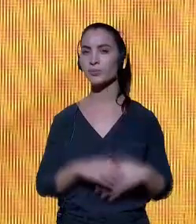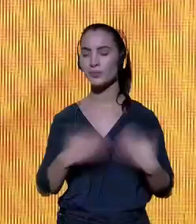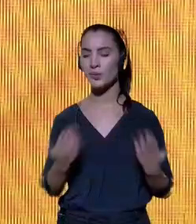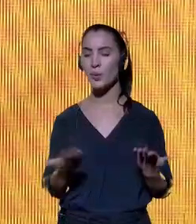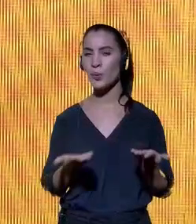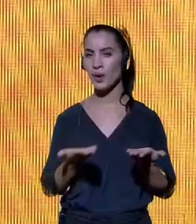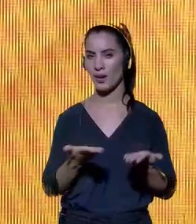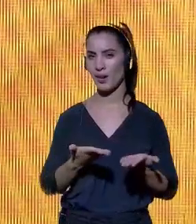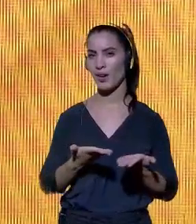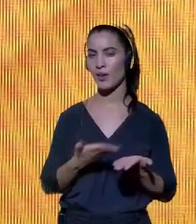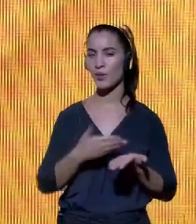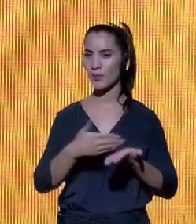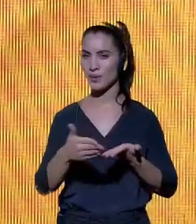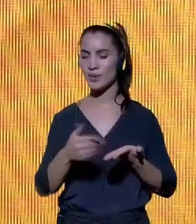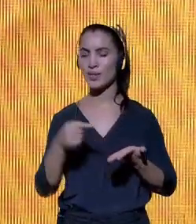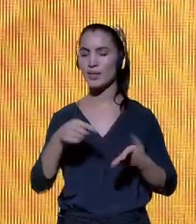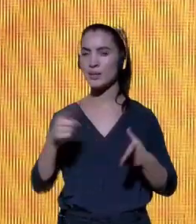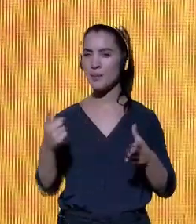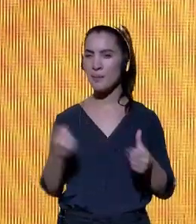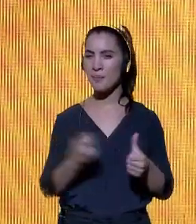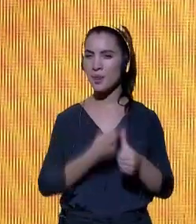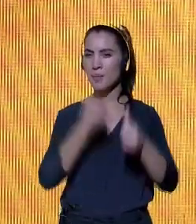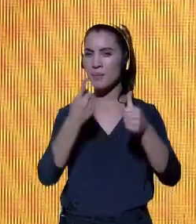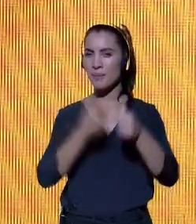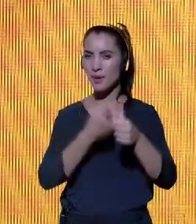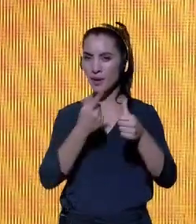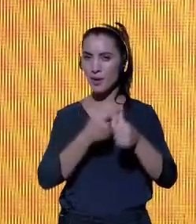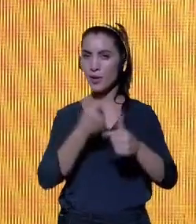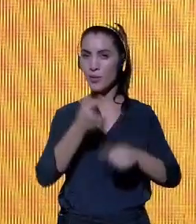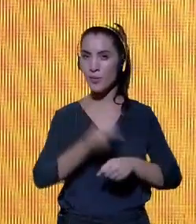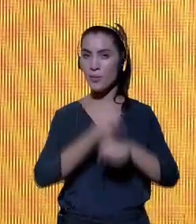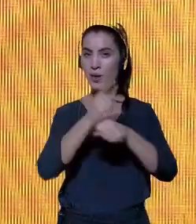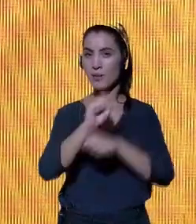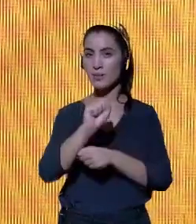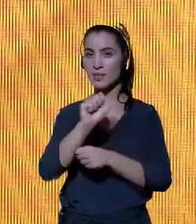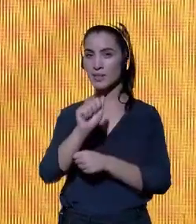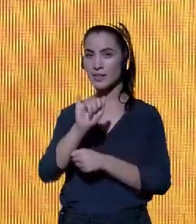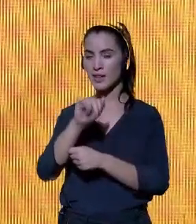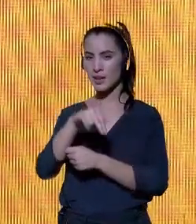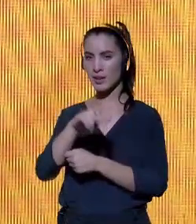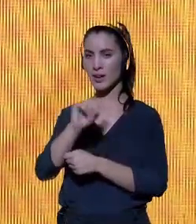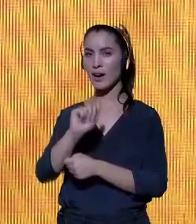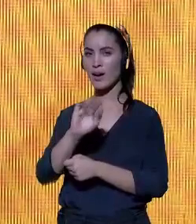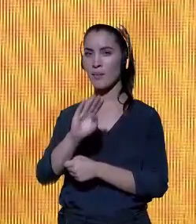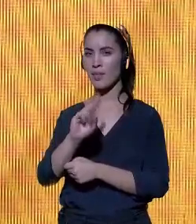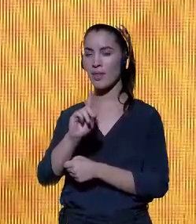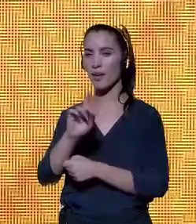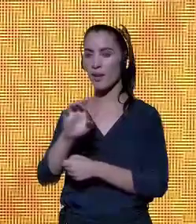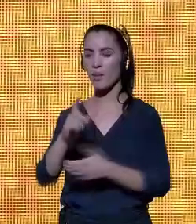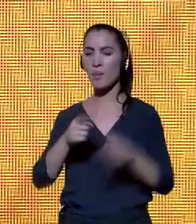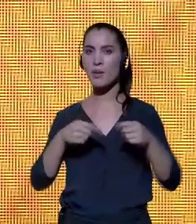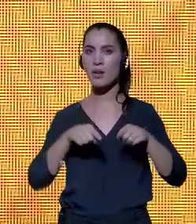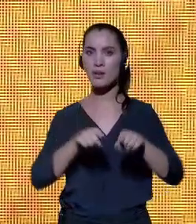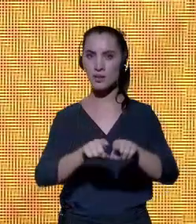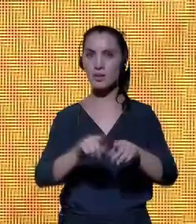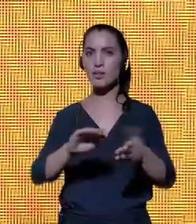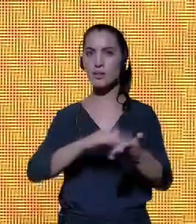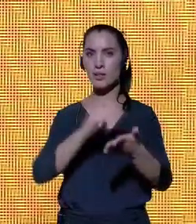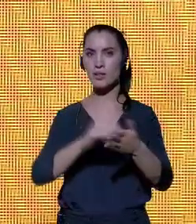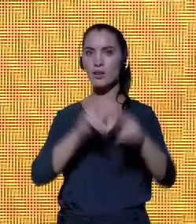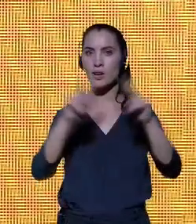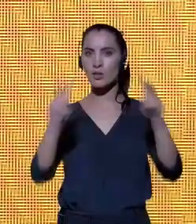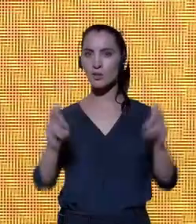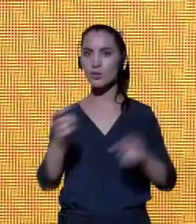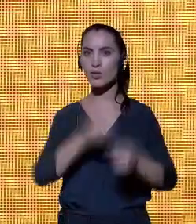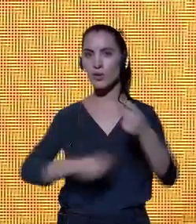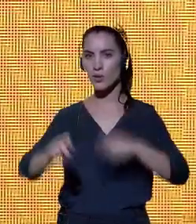A iniciativa desta, que é a primeira edição do Prêmio Sainha BDE, é uma parceria entre a Secretaria de Assuntos Econômicos Internacionais